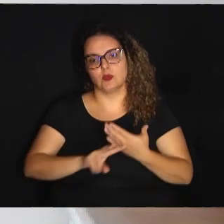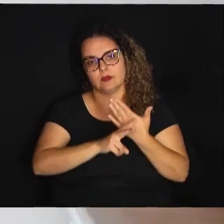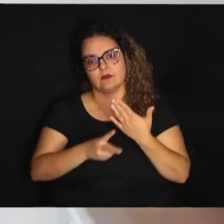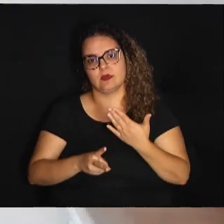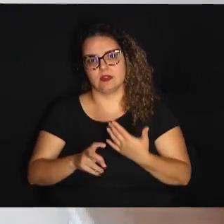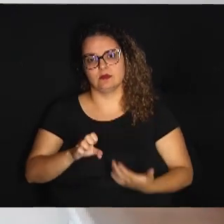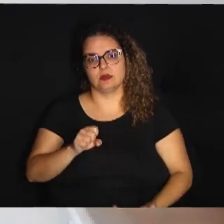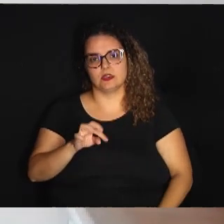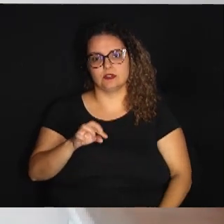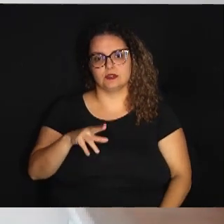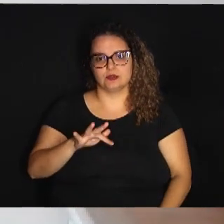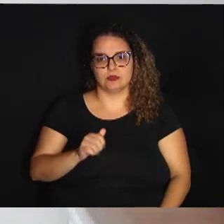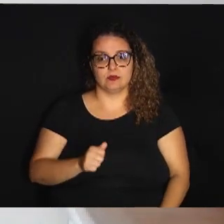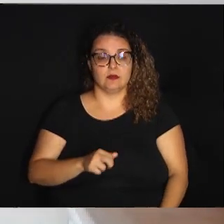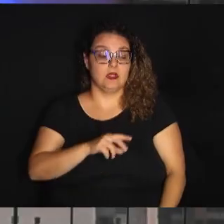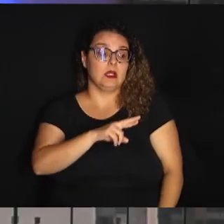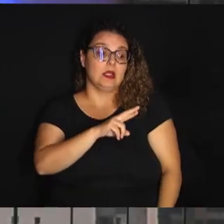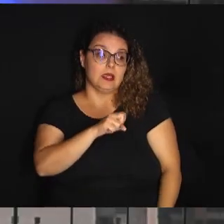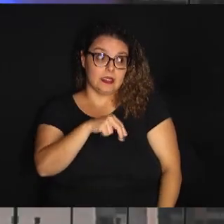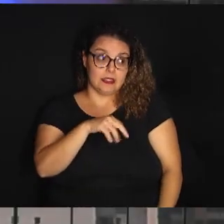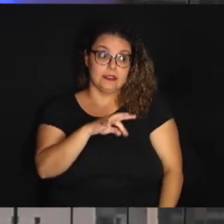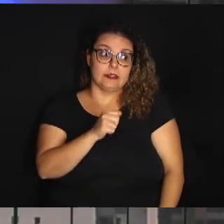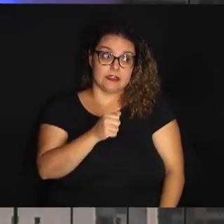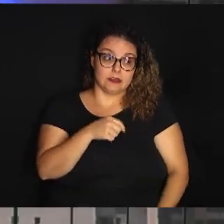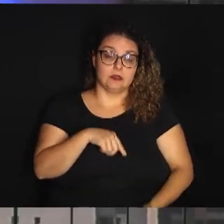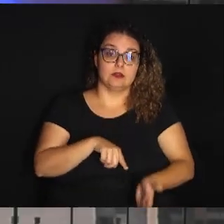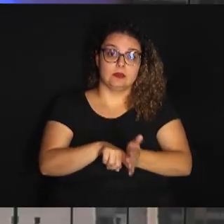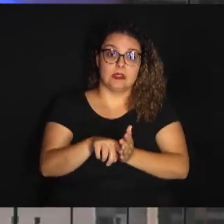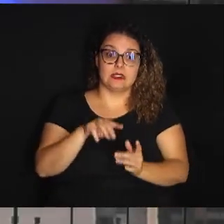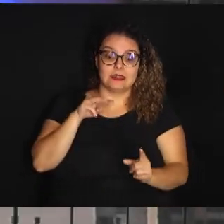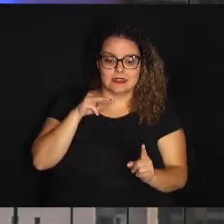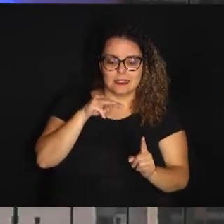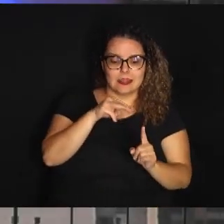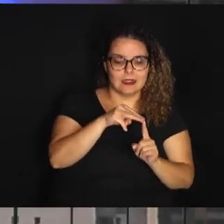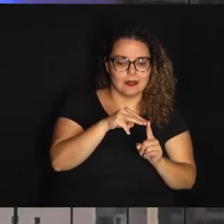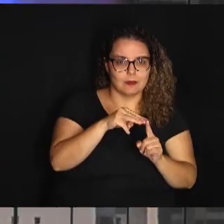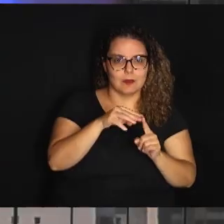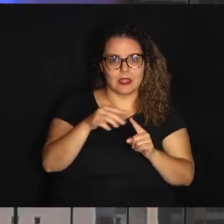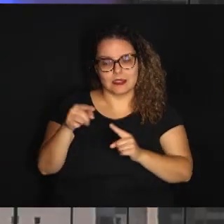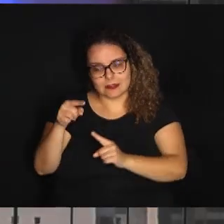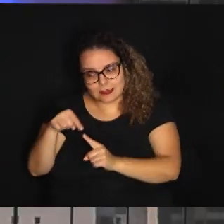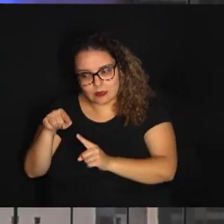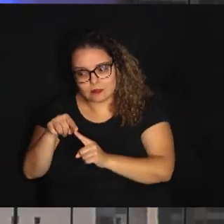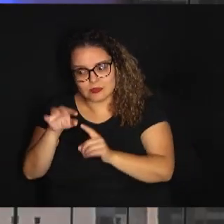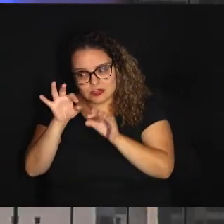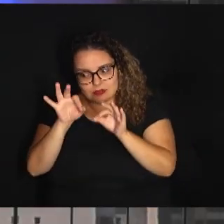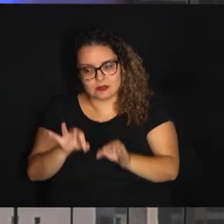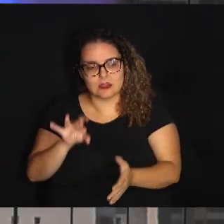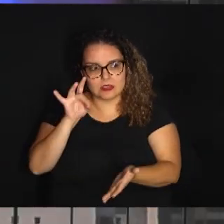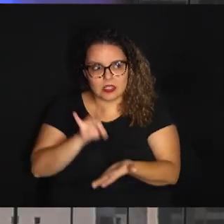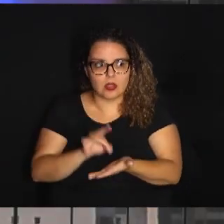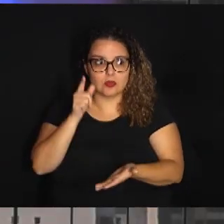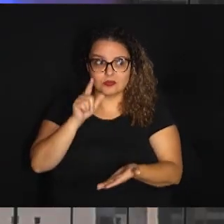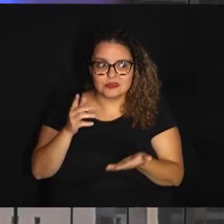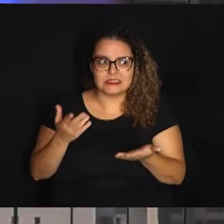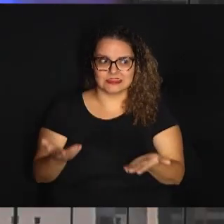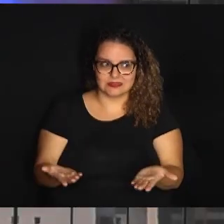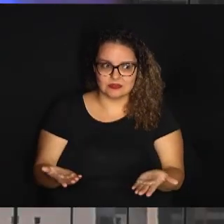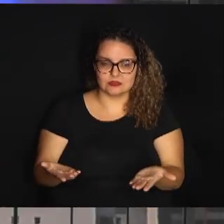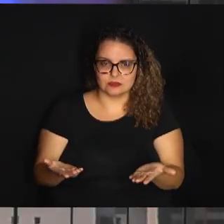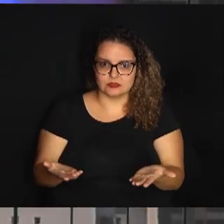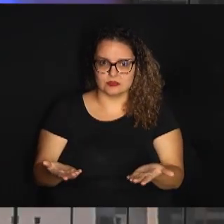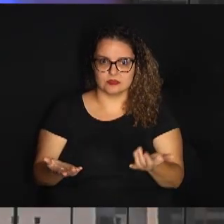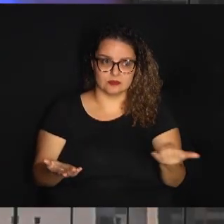de gás de efeito estufa. Renata, exatamente isso que eu ia te perguntar. Entre a meta e o objetivo real possível de